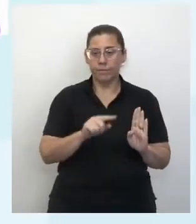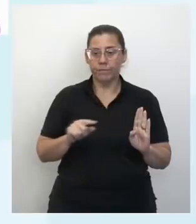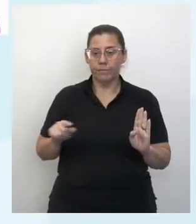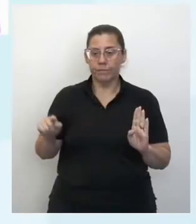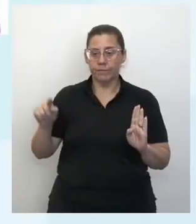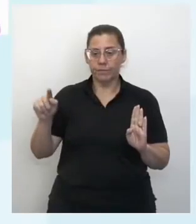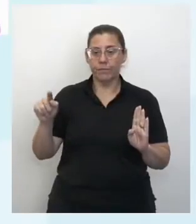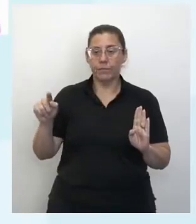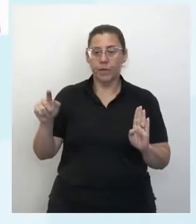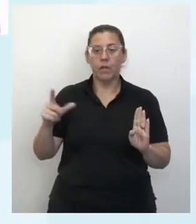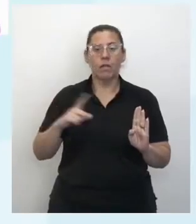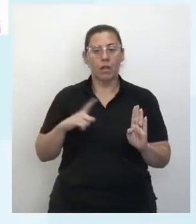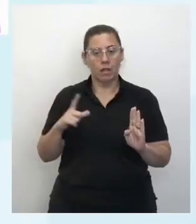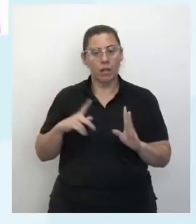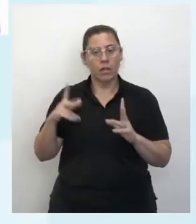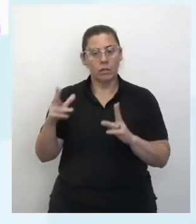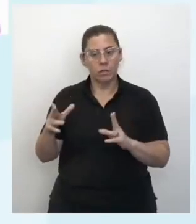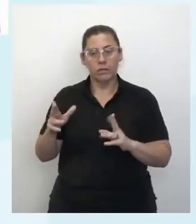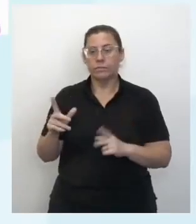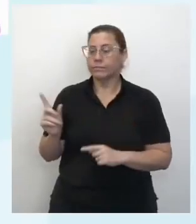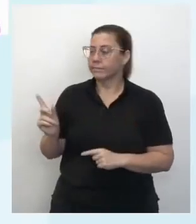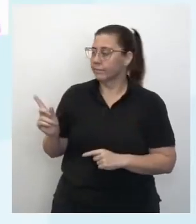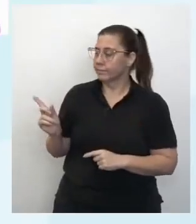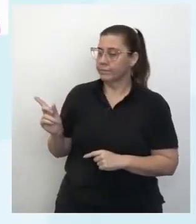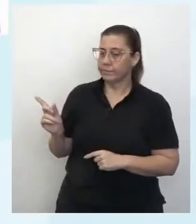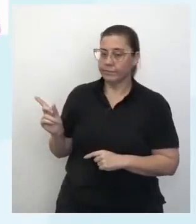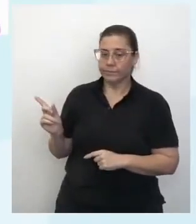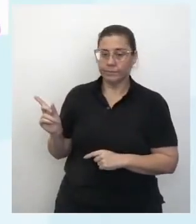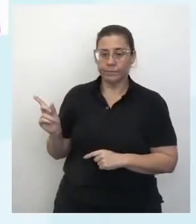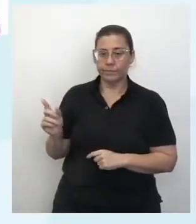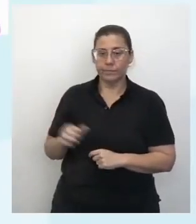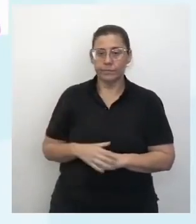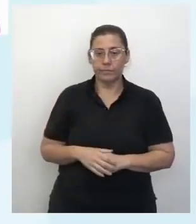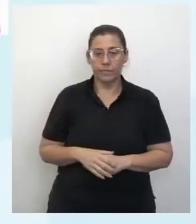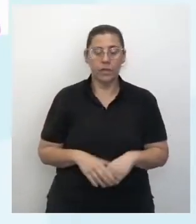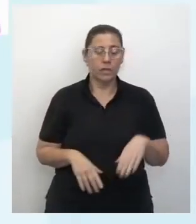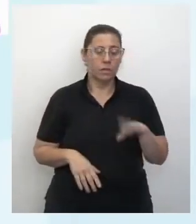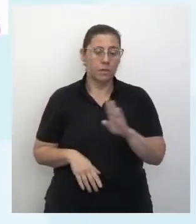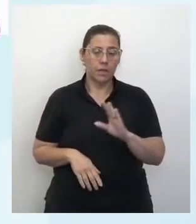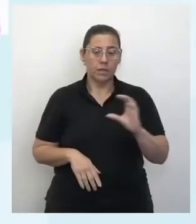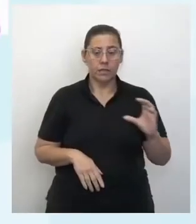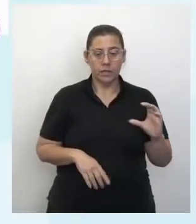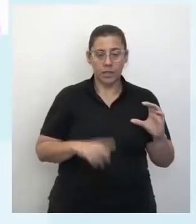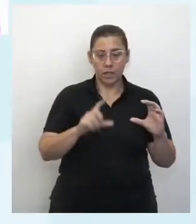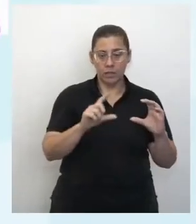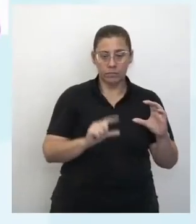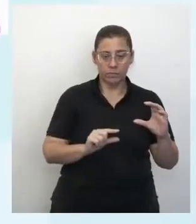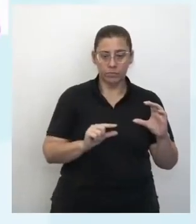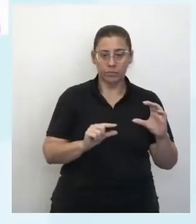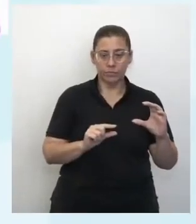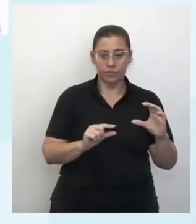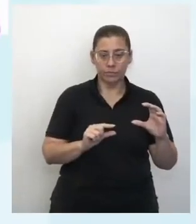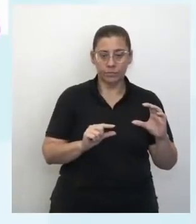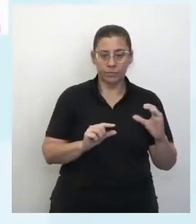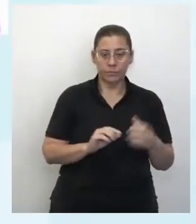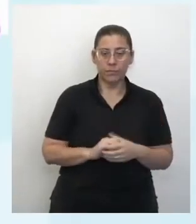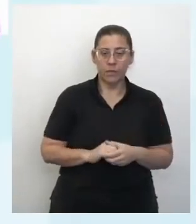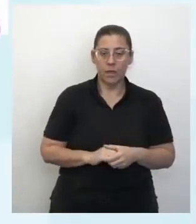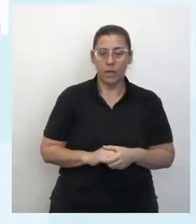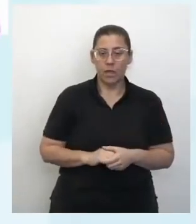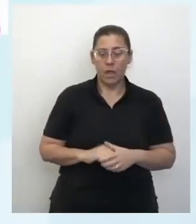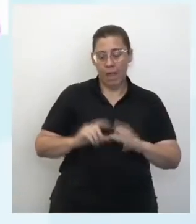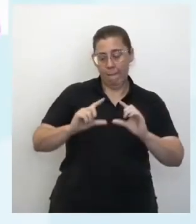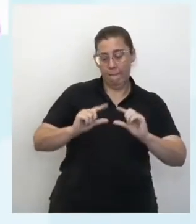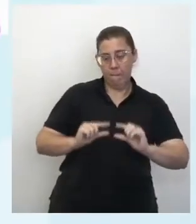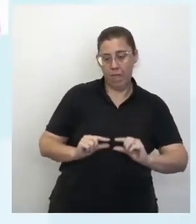ser correspondente a esse daqui, ó, tá certo? E o BC do pequeno, o BC é o lado menor, né?